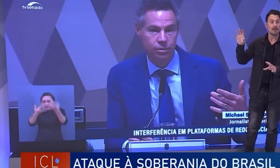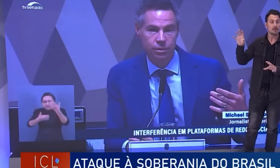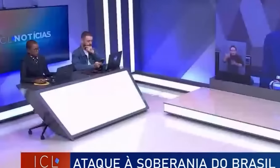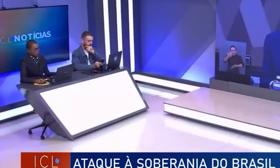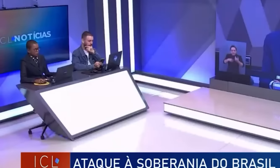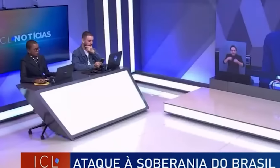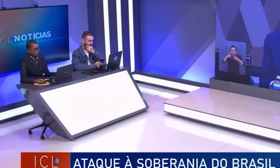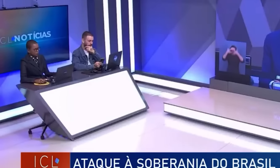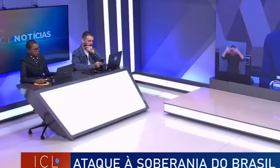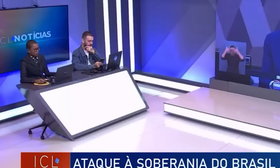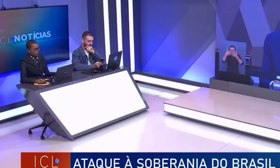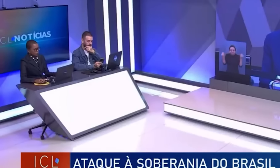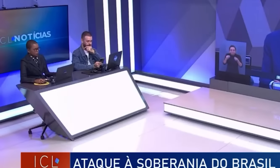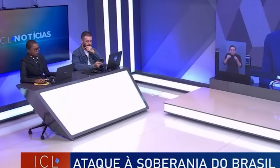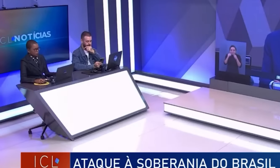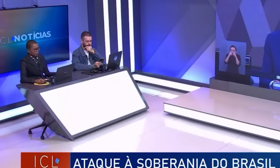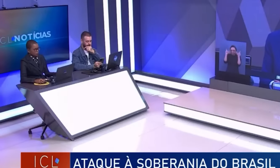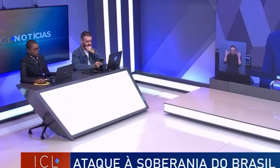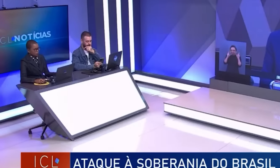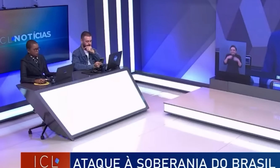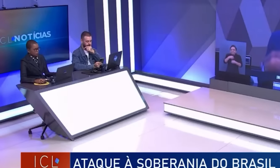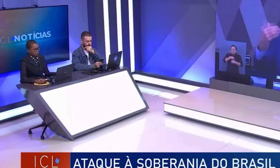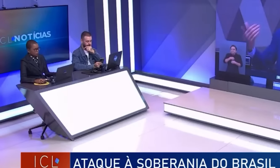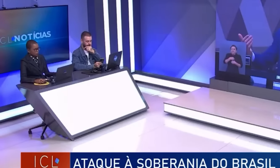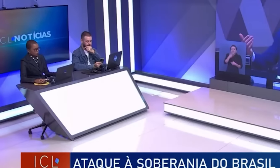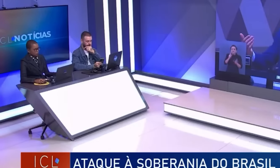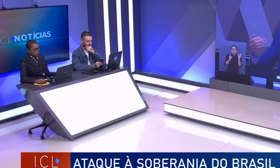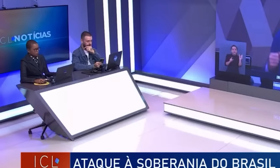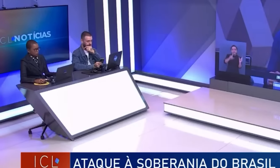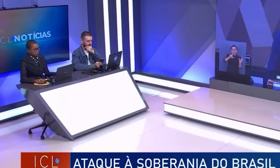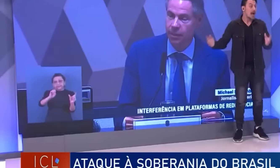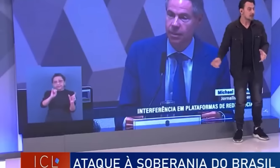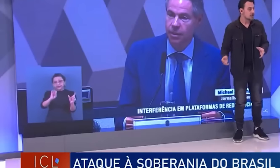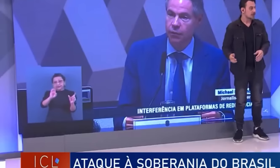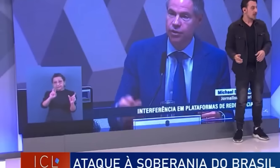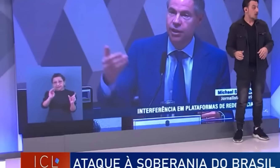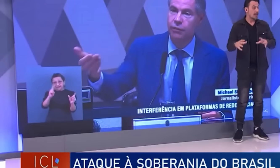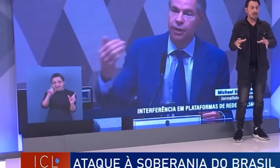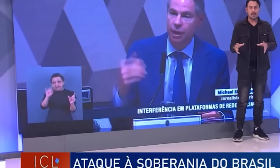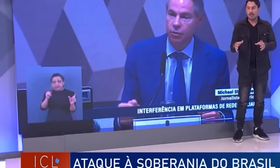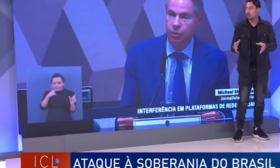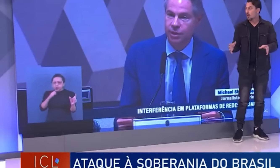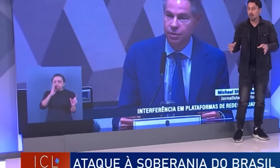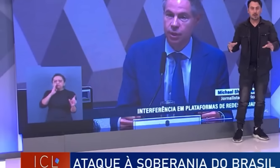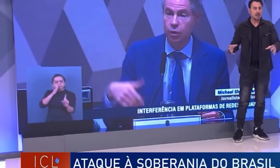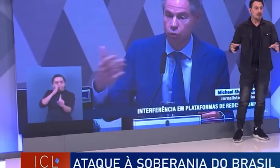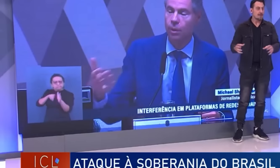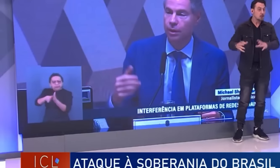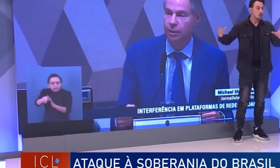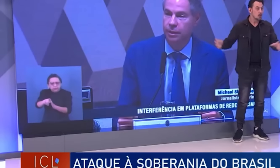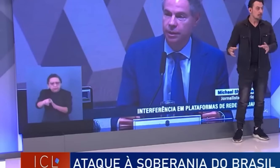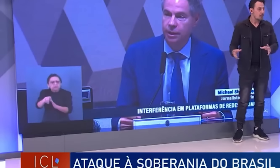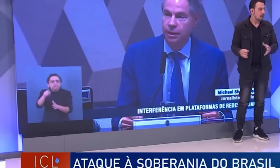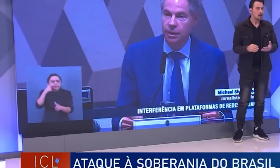mundo falando assim ó escândalo Vejam só os documentos foram divulgados olha aqui isso isso aqui